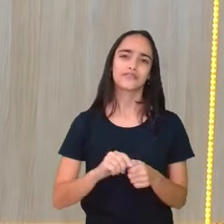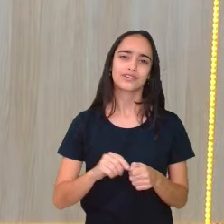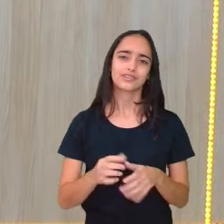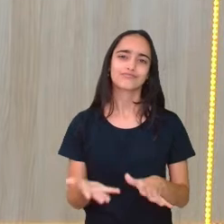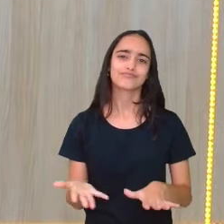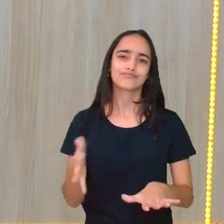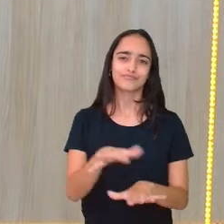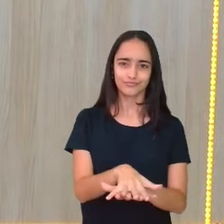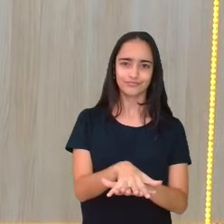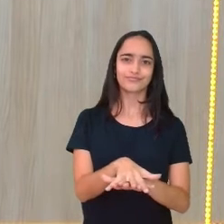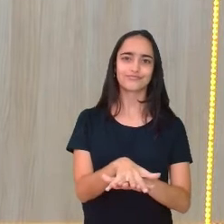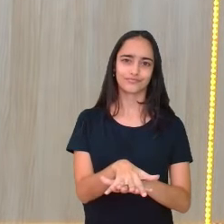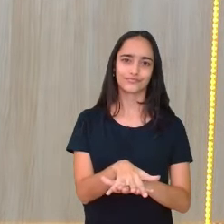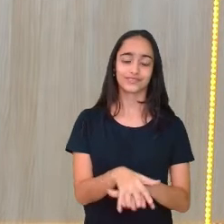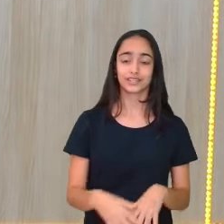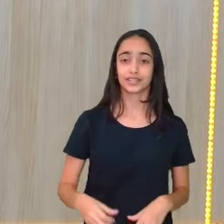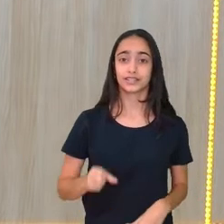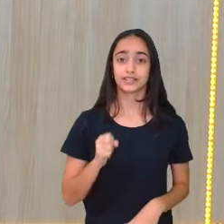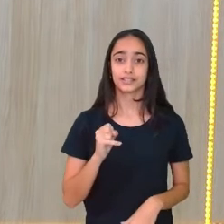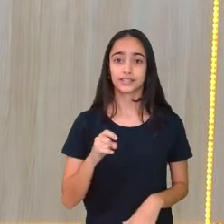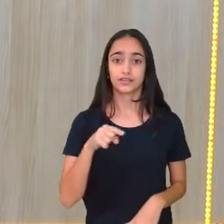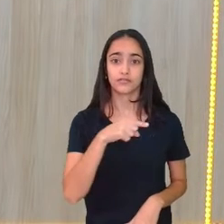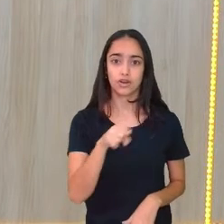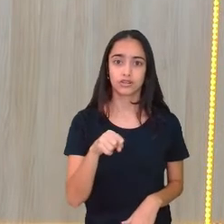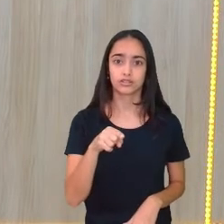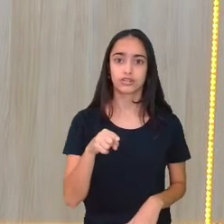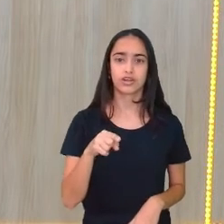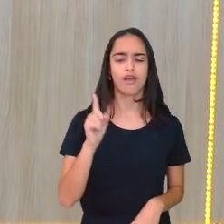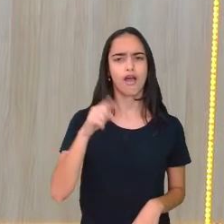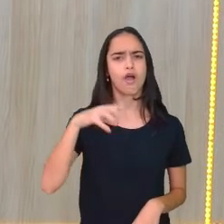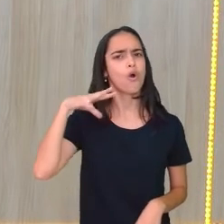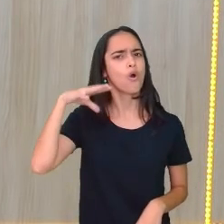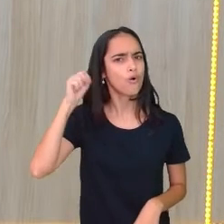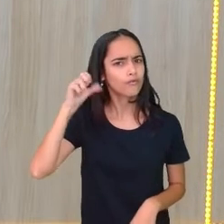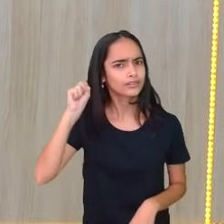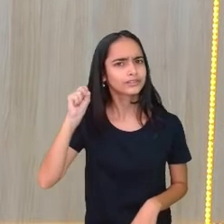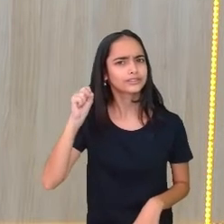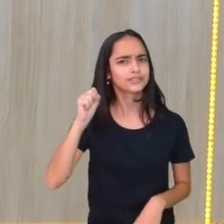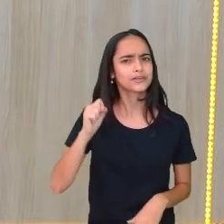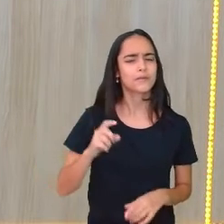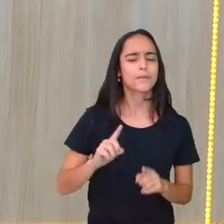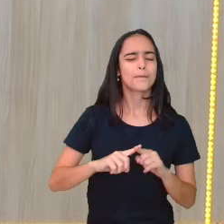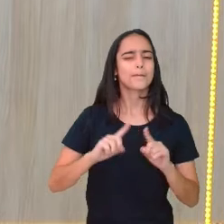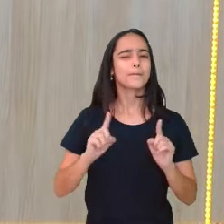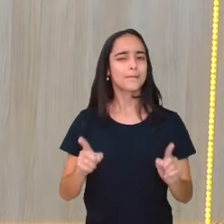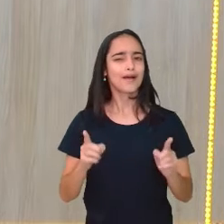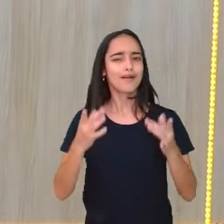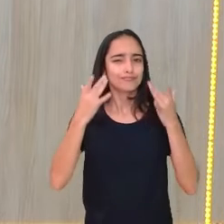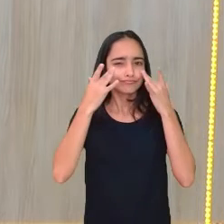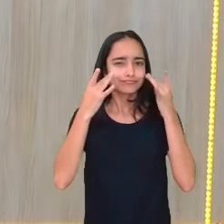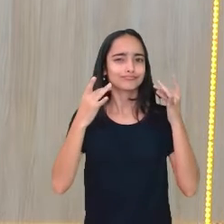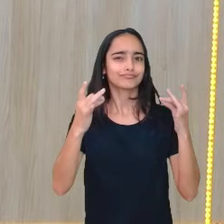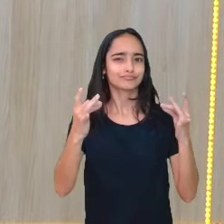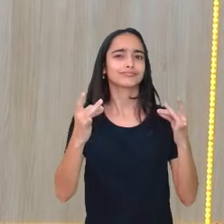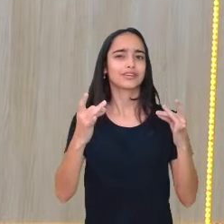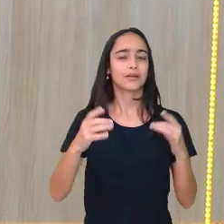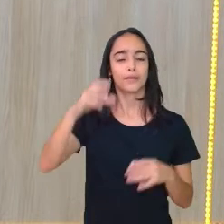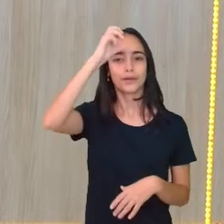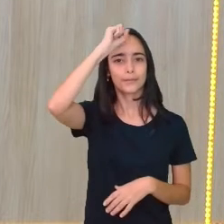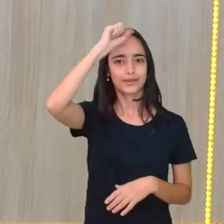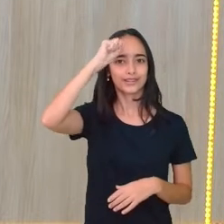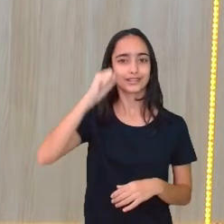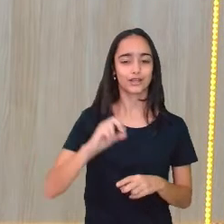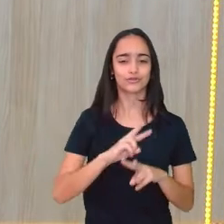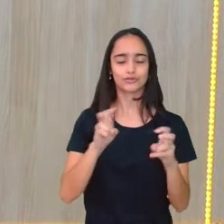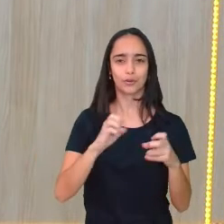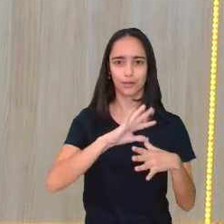né? Então, mesmo que você seja uma pessoa ouvinte, né, dê aí essa atenção para aprender um pouco sobre a língua brasileira de